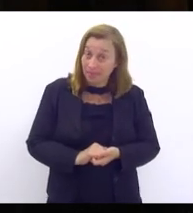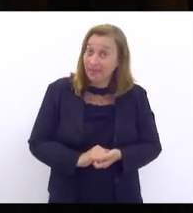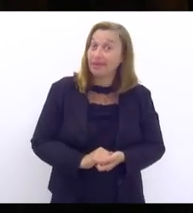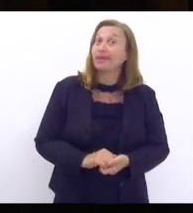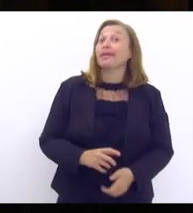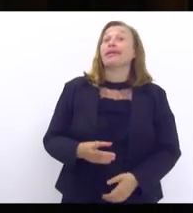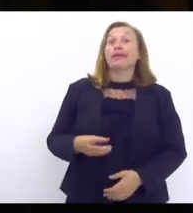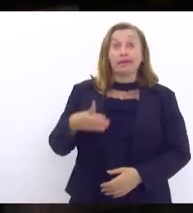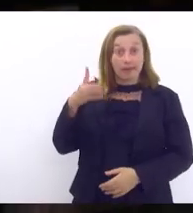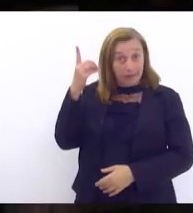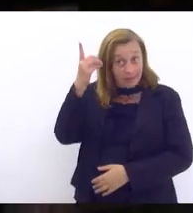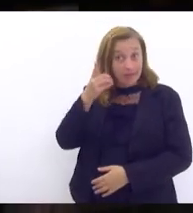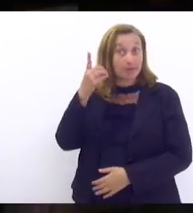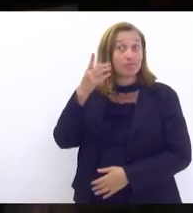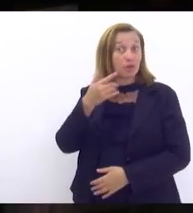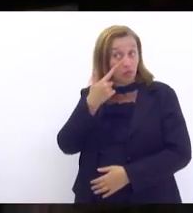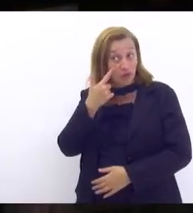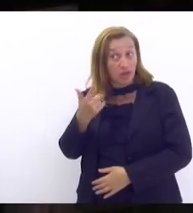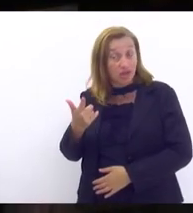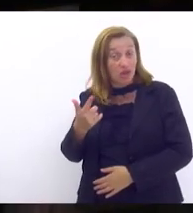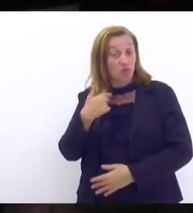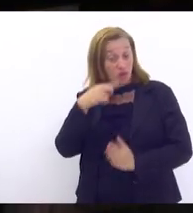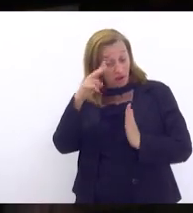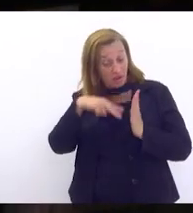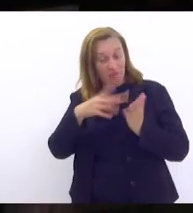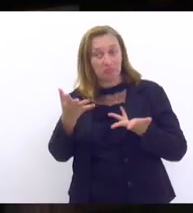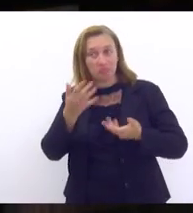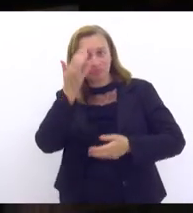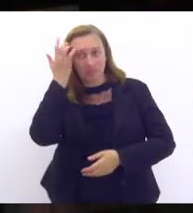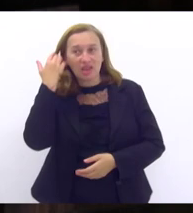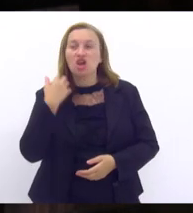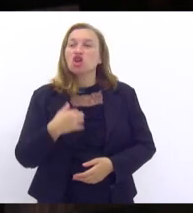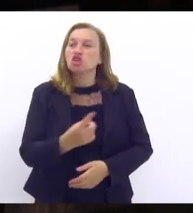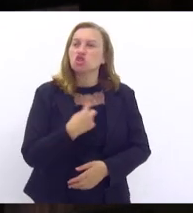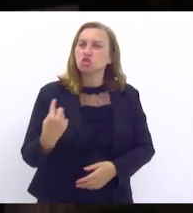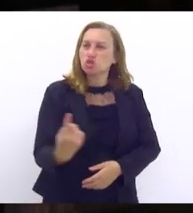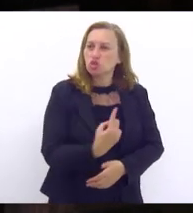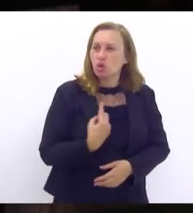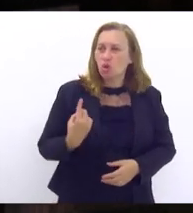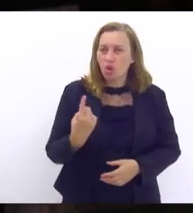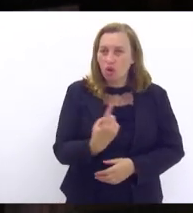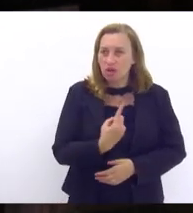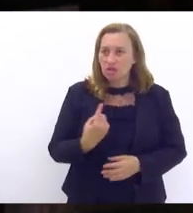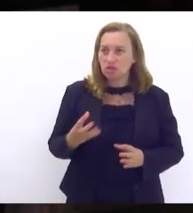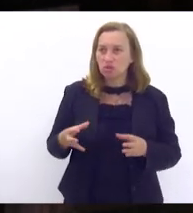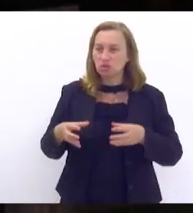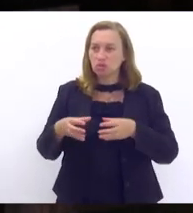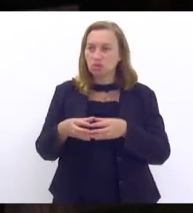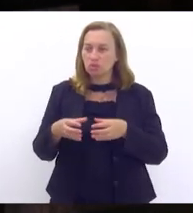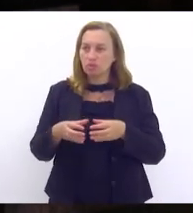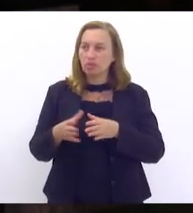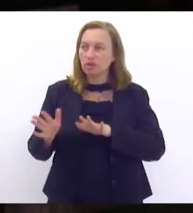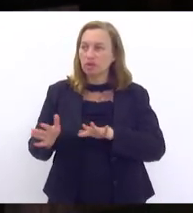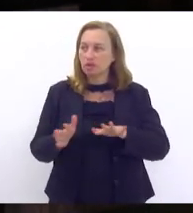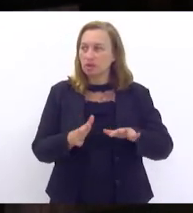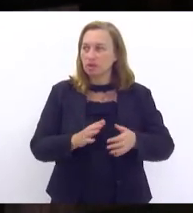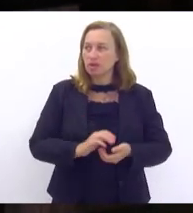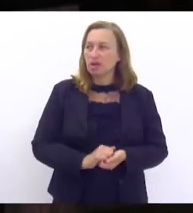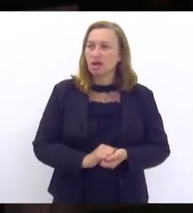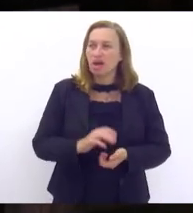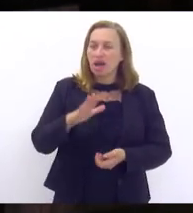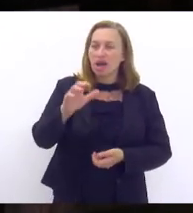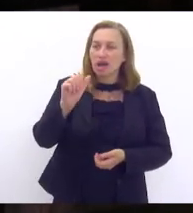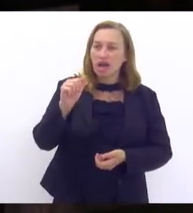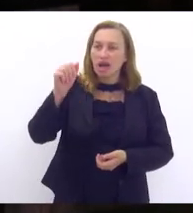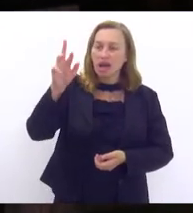Deputado, olha aqui, eu vou ler para você. Nós do Complexo do Caramuru, é uma nota oficial da assessoria de